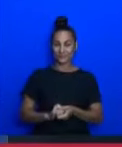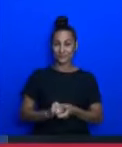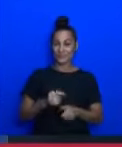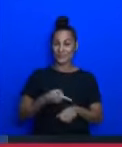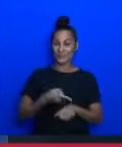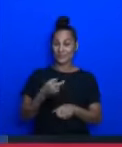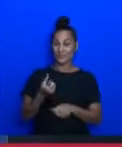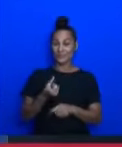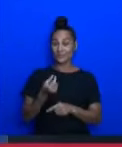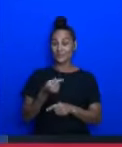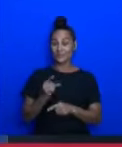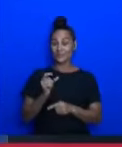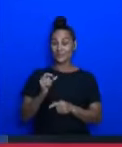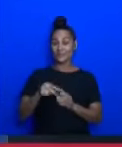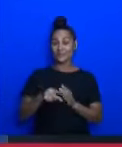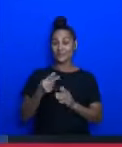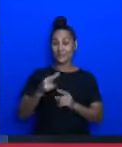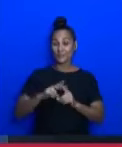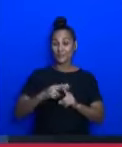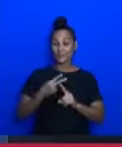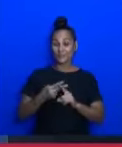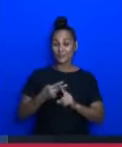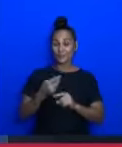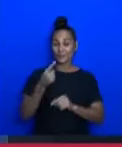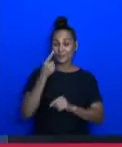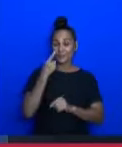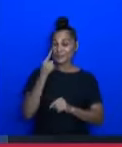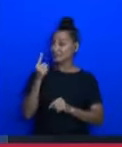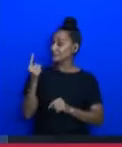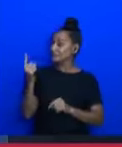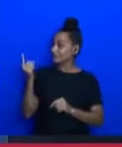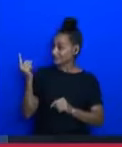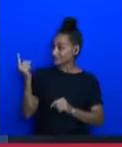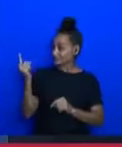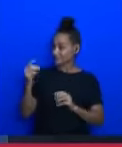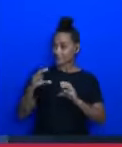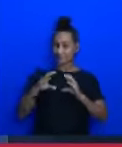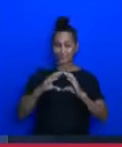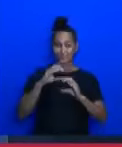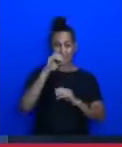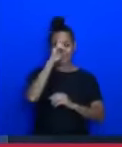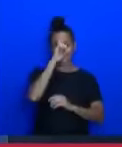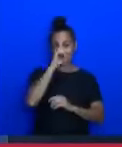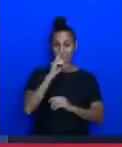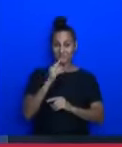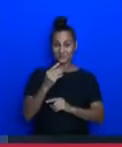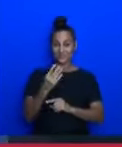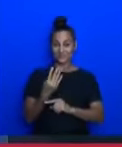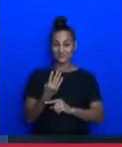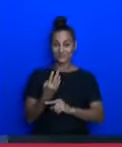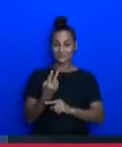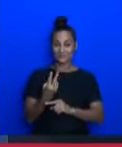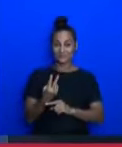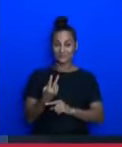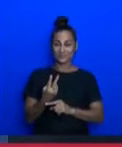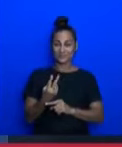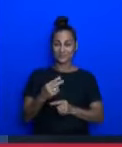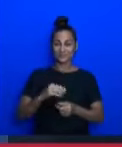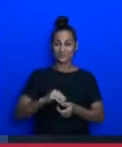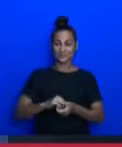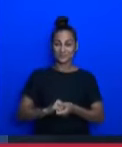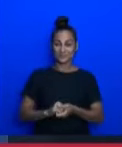E agora o sexto e último número do segundo sorteio da dupla cena. Bola amarela, 42.